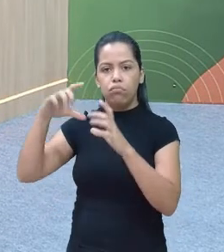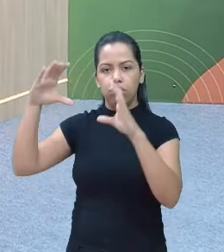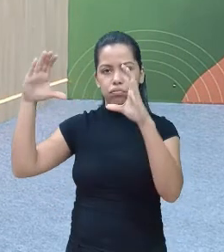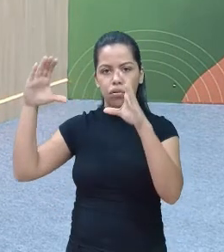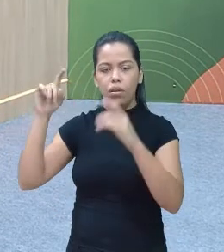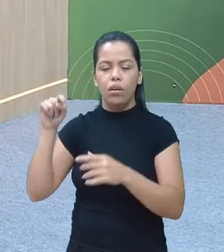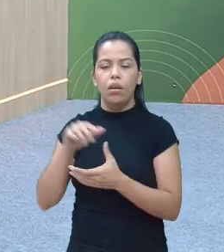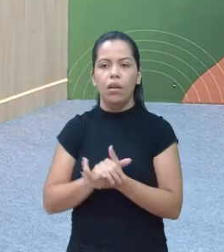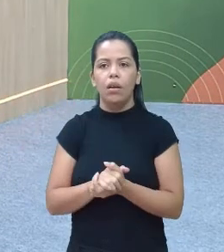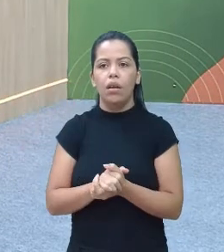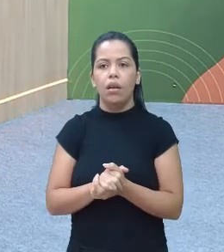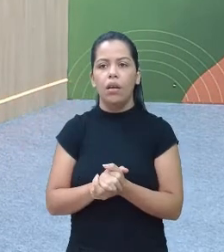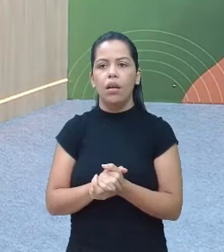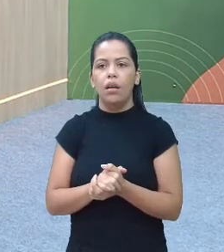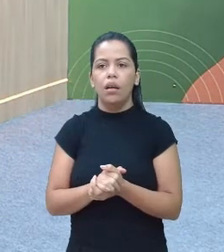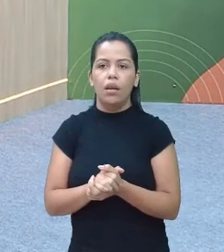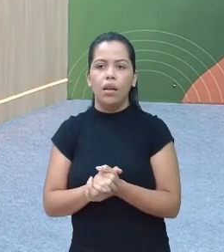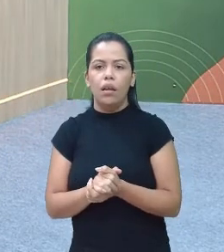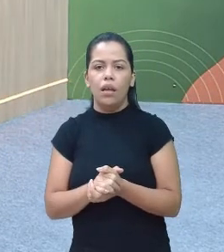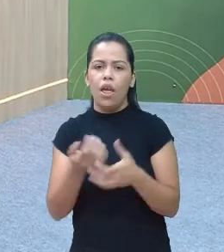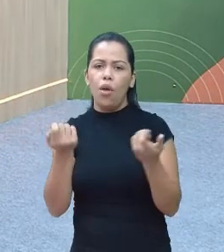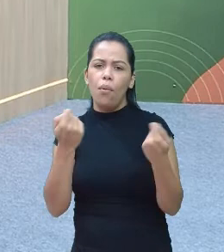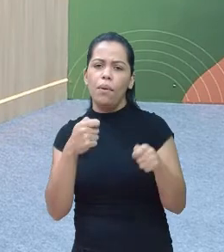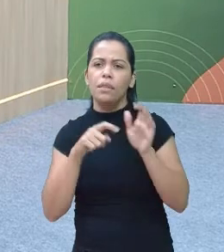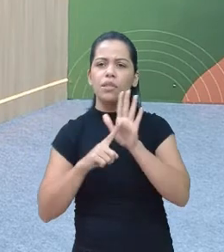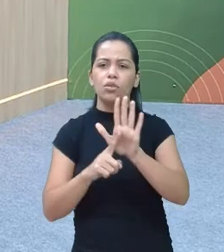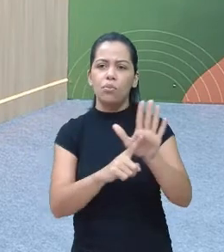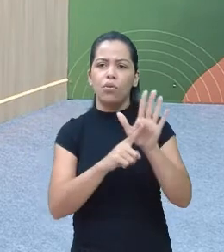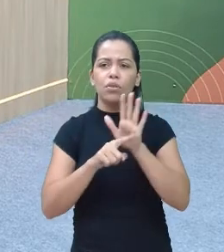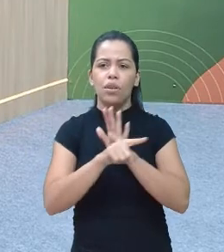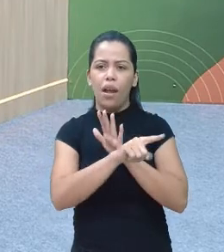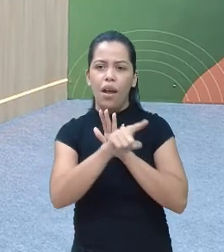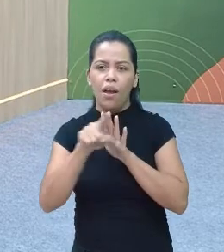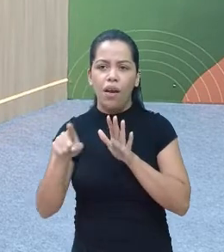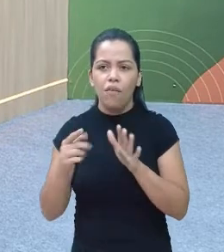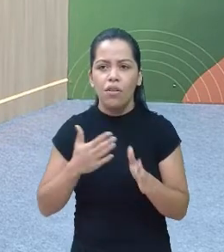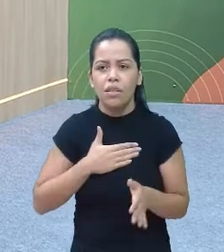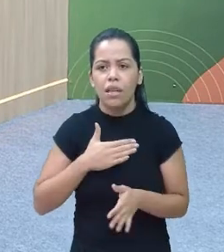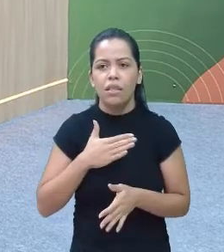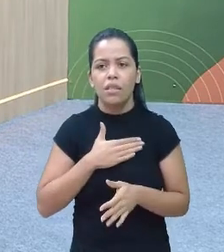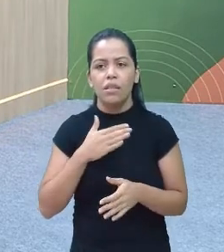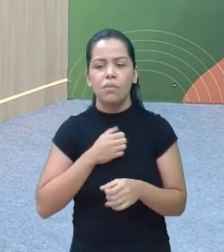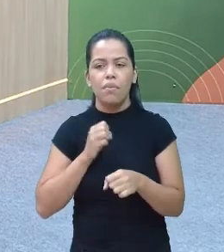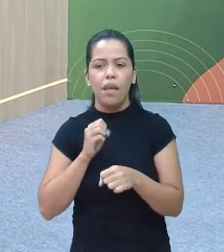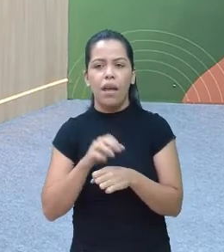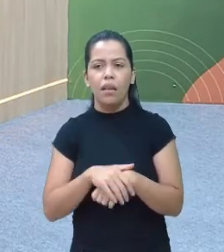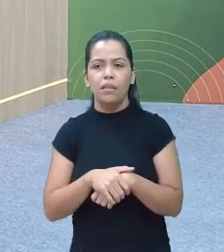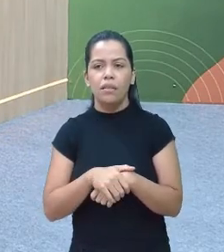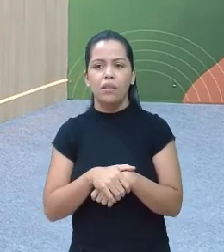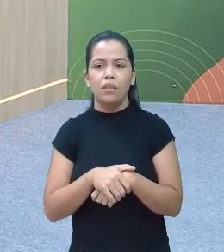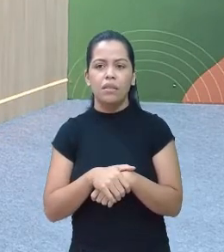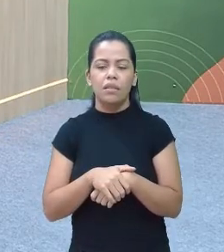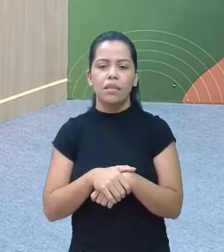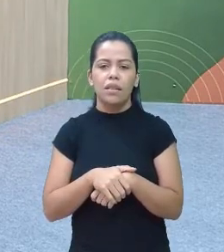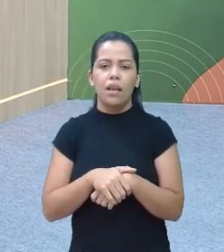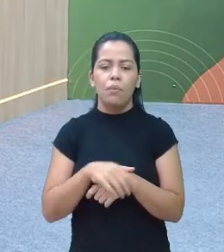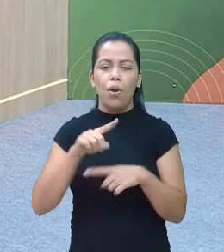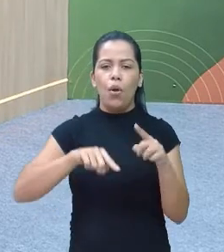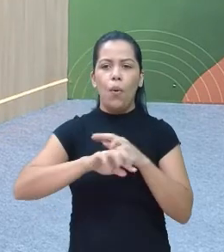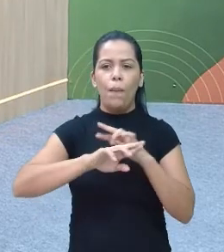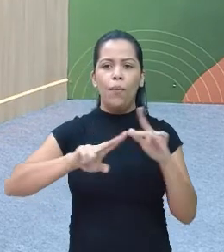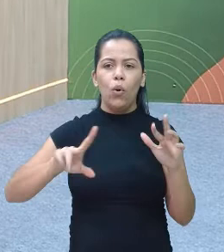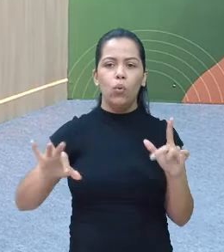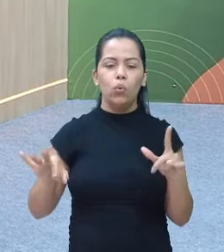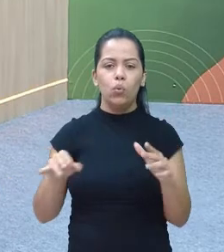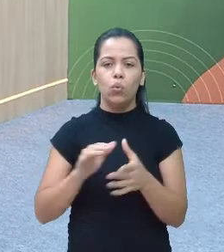beleza capilar da Beauty Hair, que é uma marca que eu inventei aqui, tá certo? Então, essa linguagem de, tipo, parecer que é uma